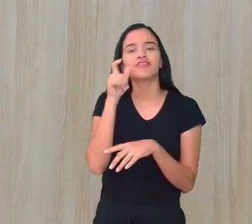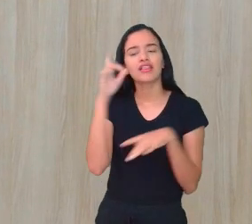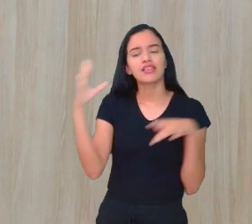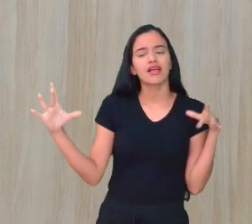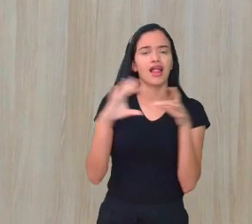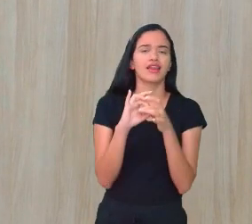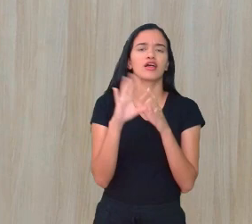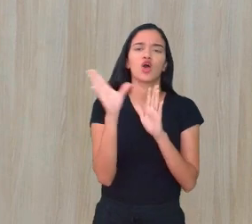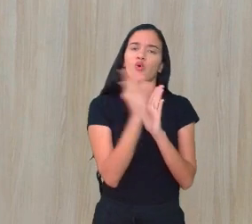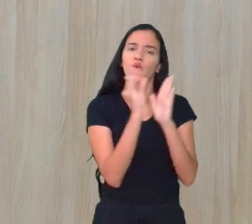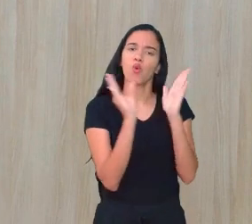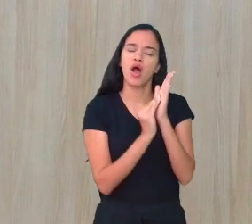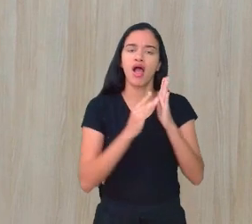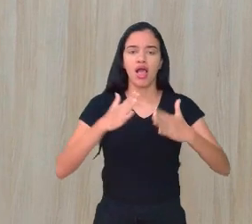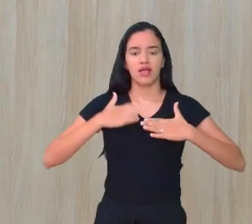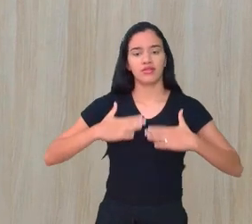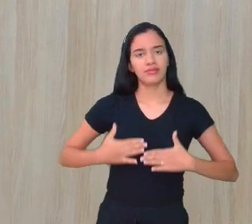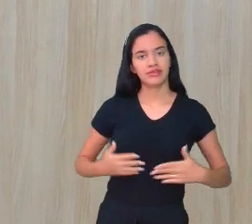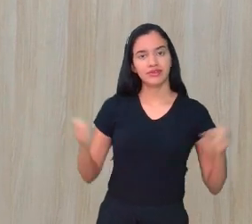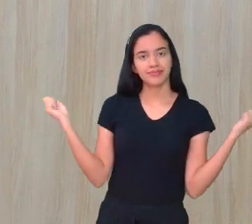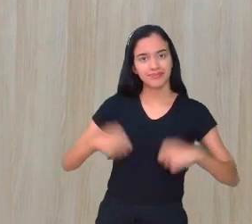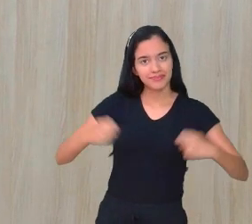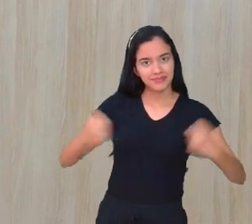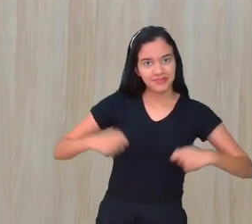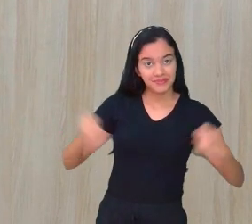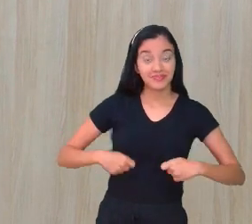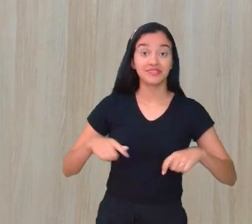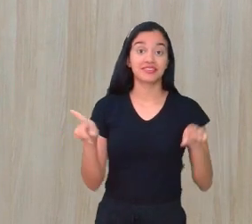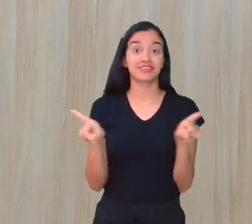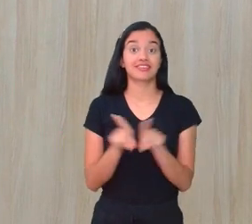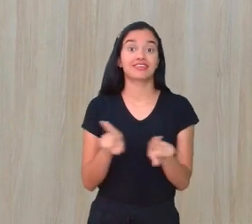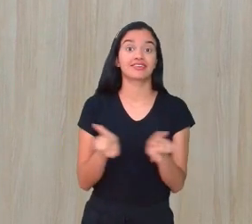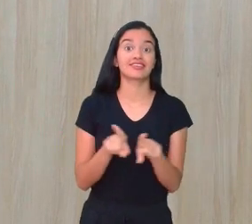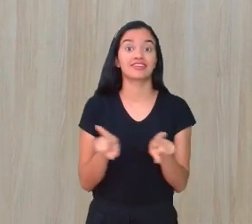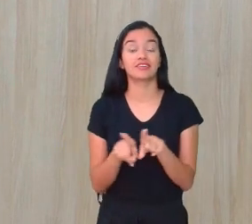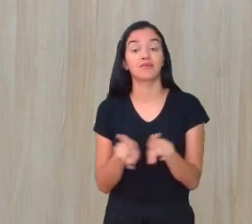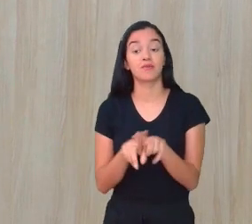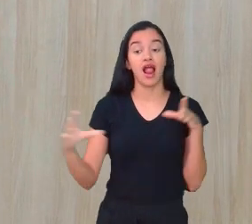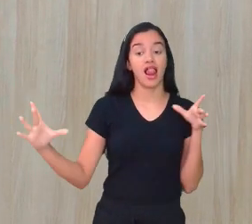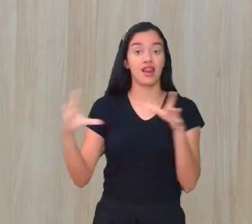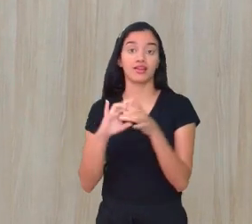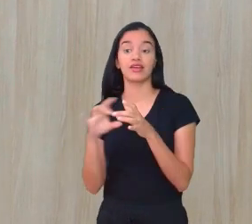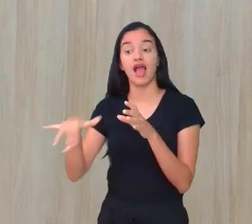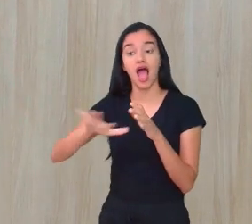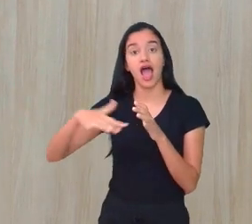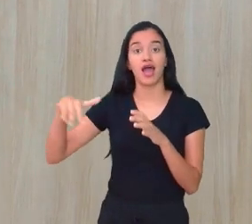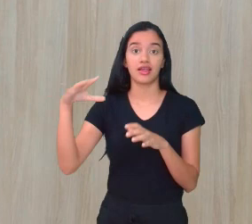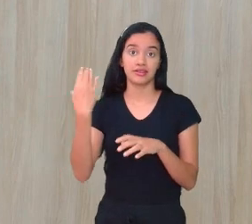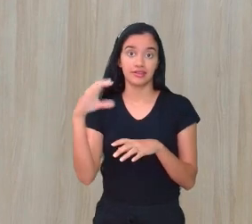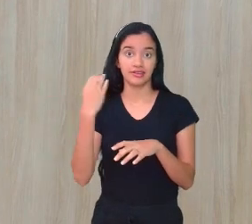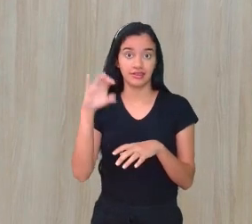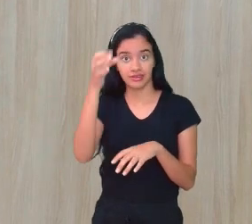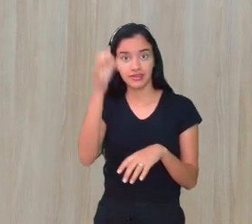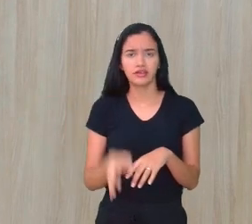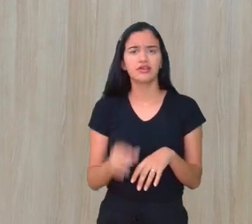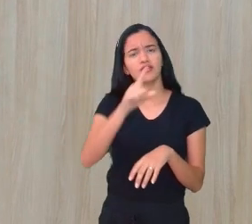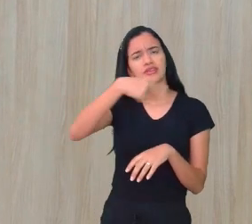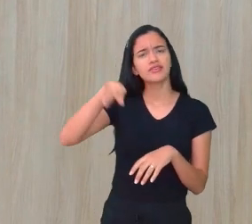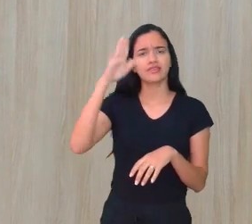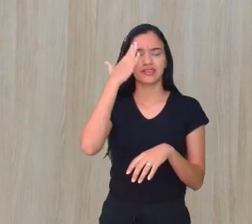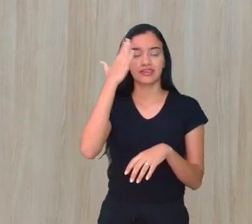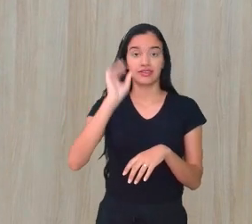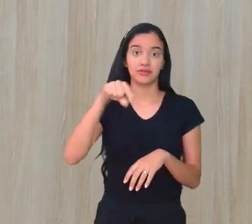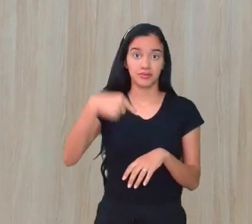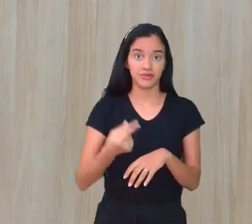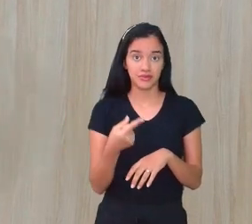né? O nosso conteúdo de capacidade física está totalmente ligado aí à área de ciências. Vocês vão entender também daqui a